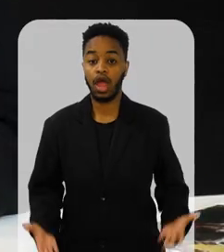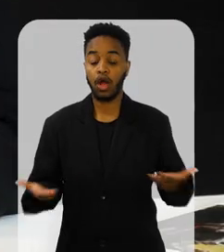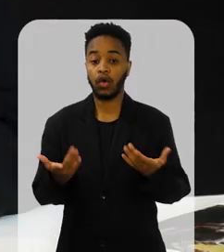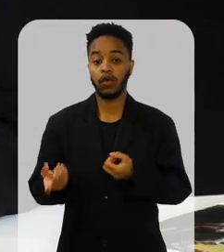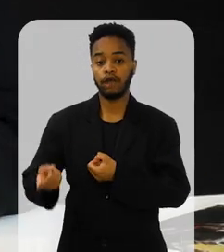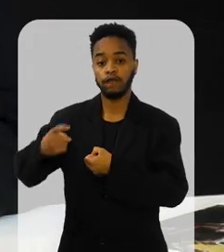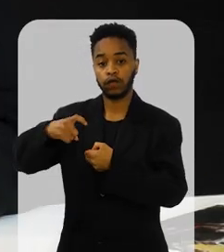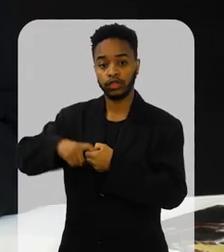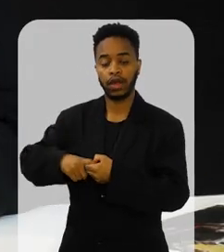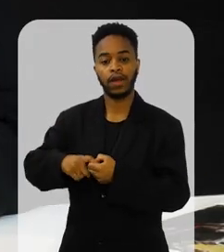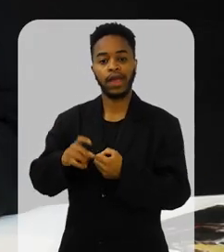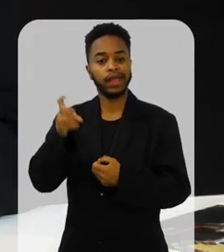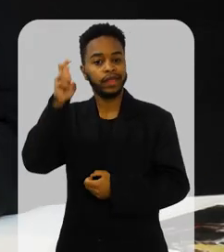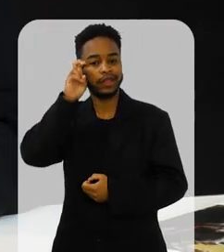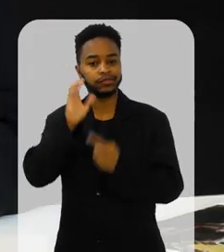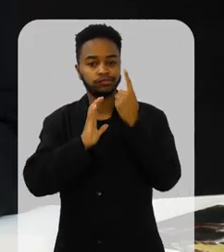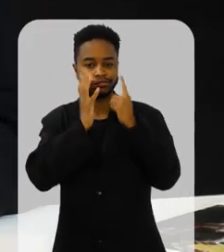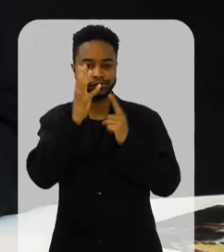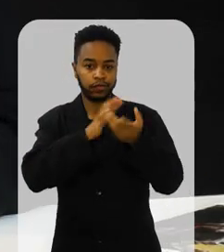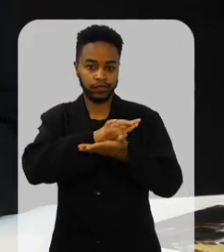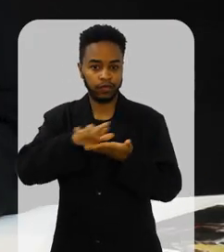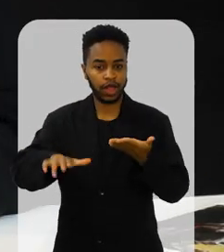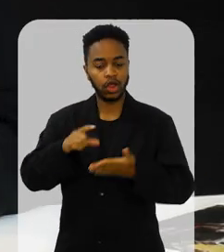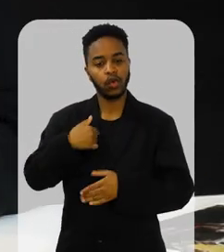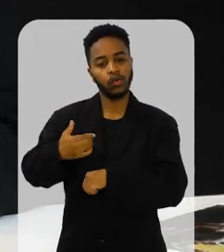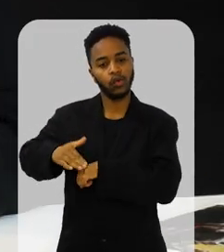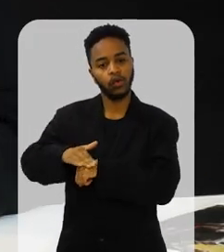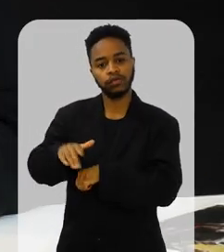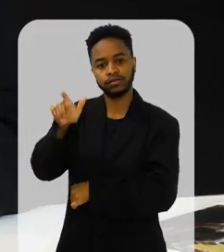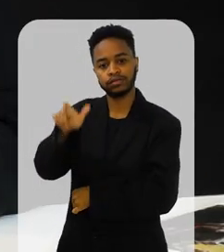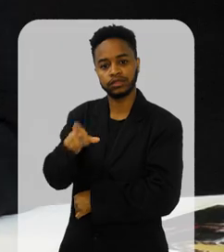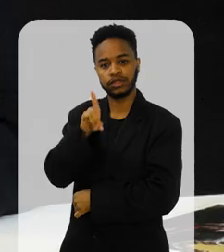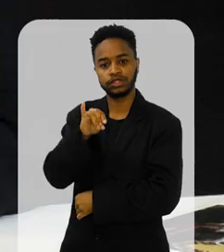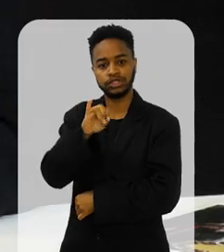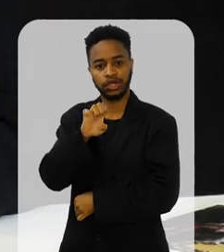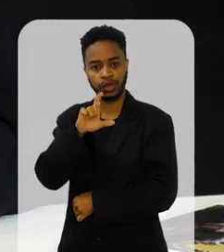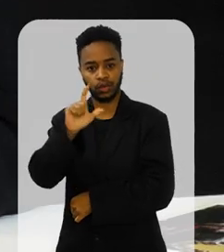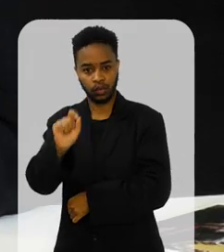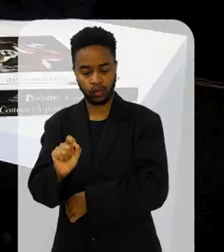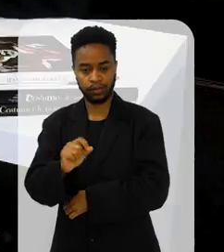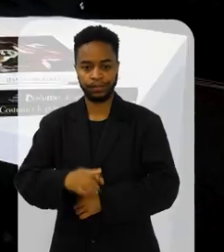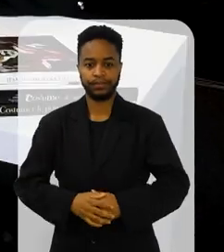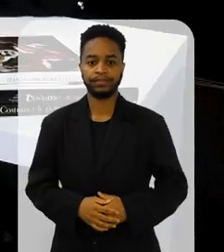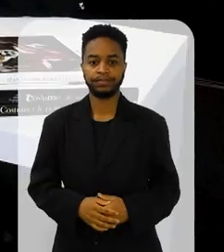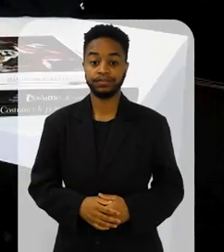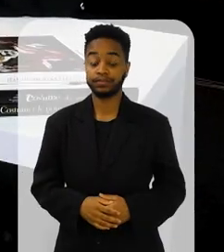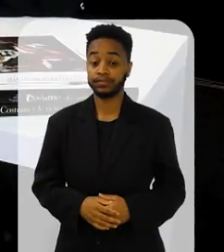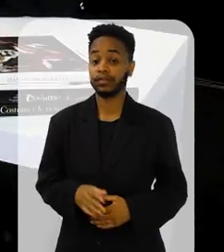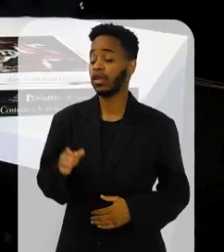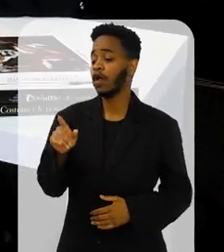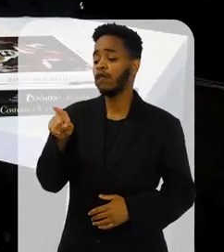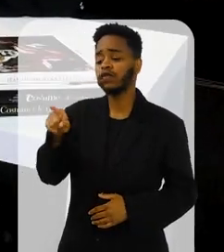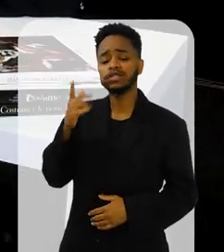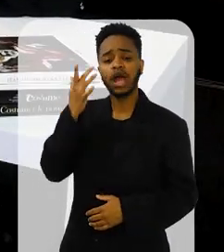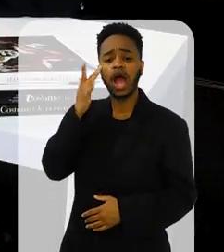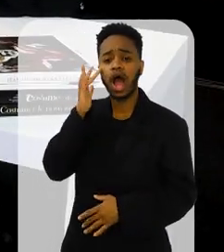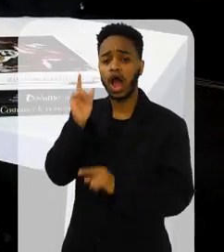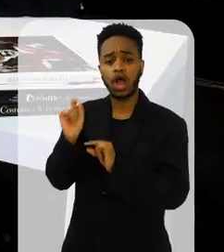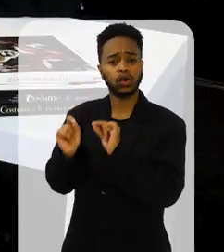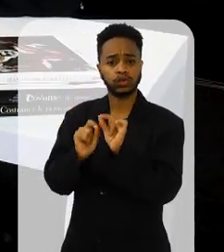Voltamos com Quintas com Quintais e eu sigo conversando com Diego Araújo. Diego, o que, que você acha